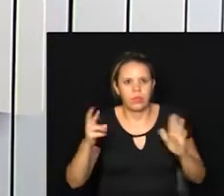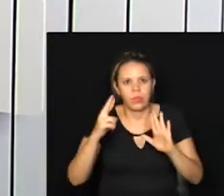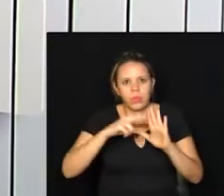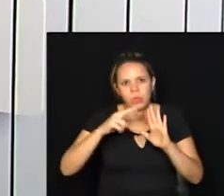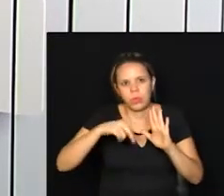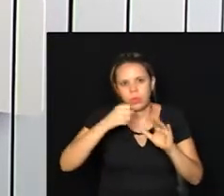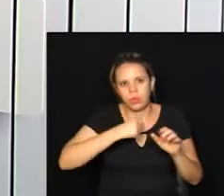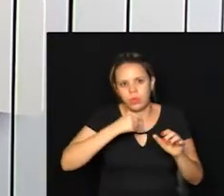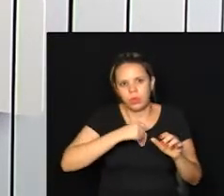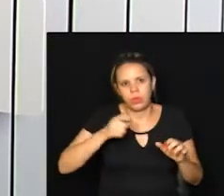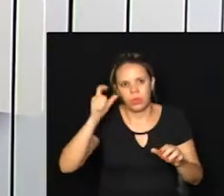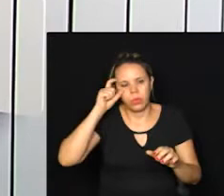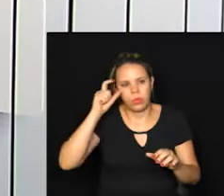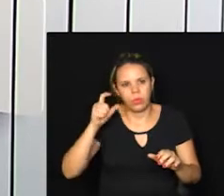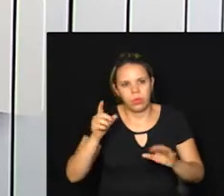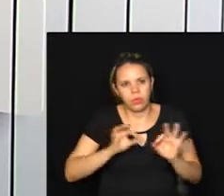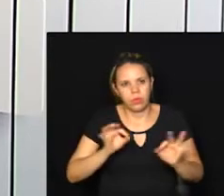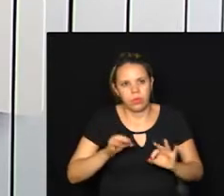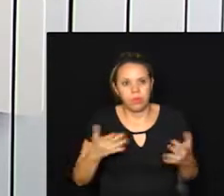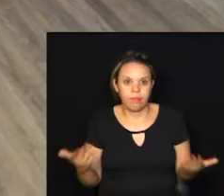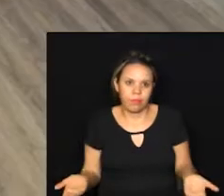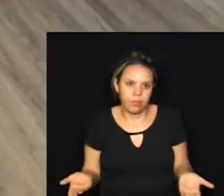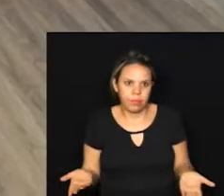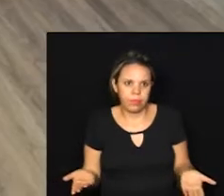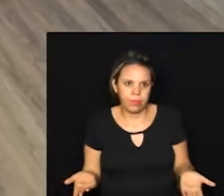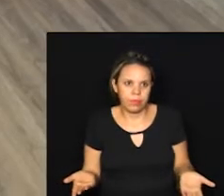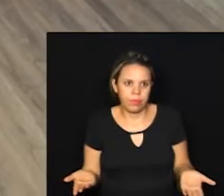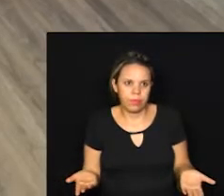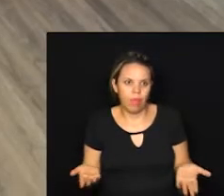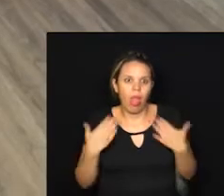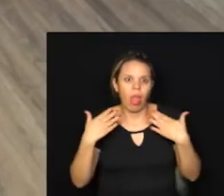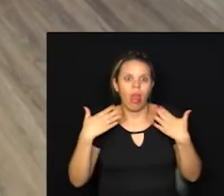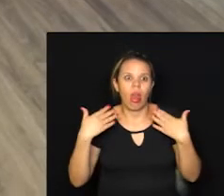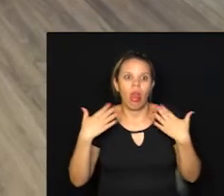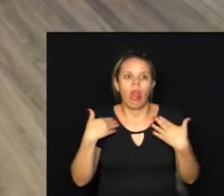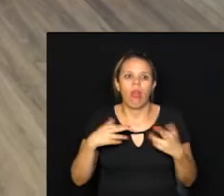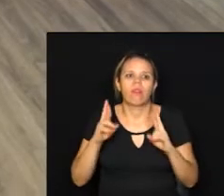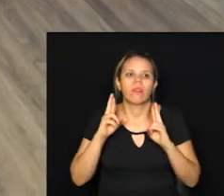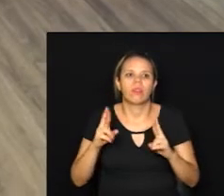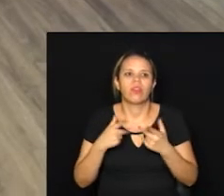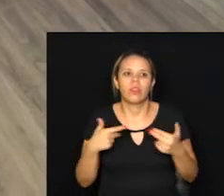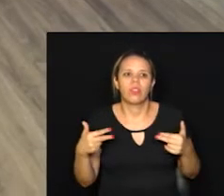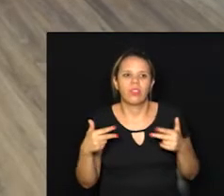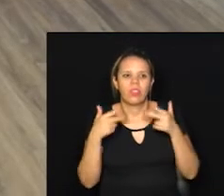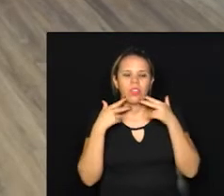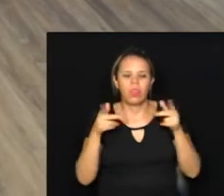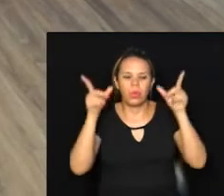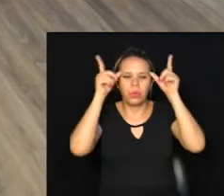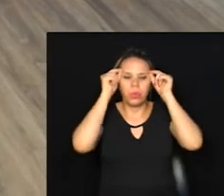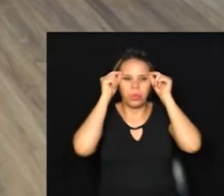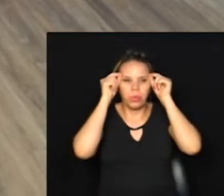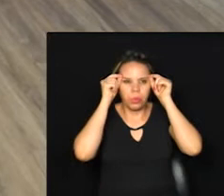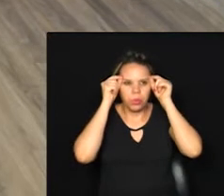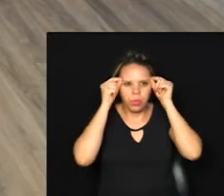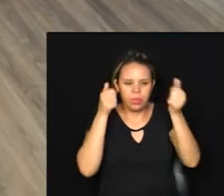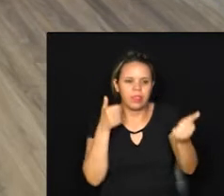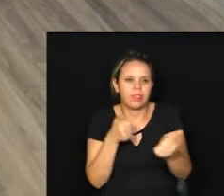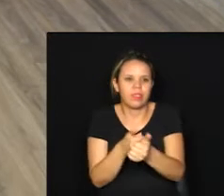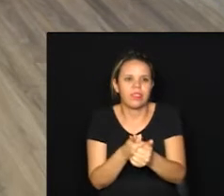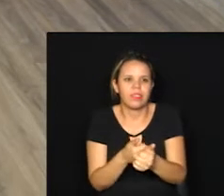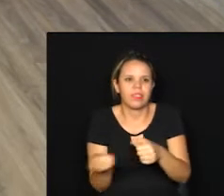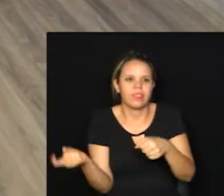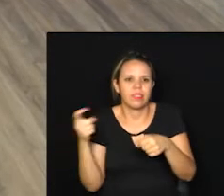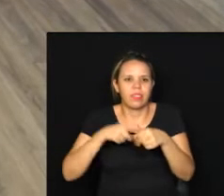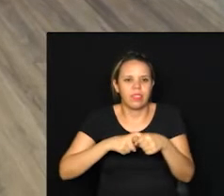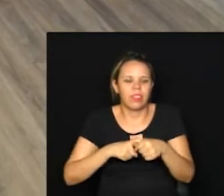receita será que o Michel Amorim preparou, hein? Com este calor, eu espero que seja algo bem refrescante. Então, daqui a pouquinho, na